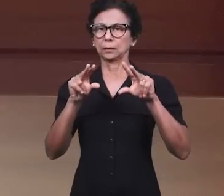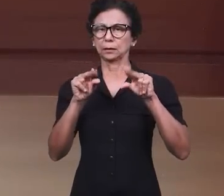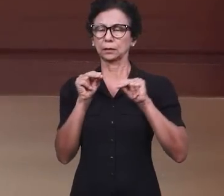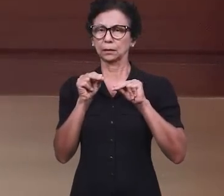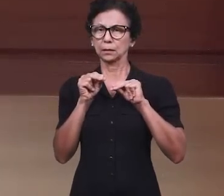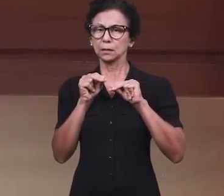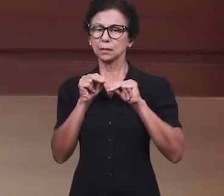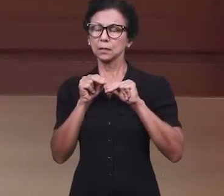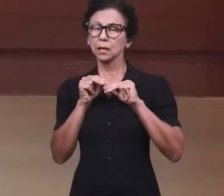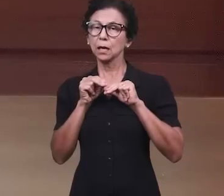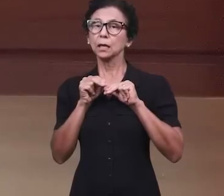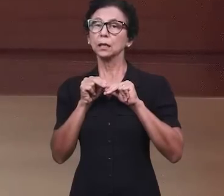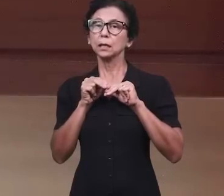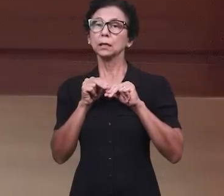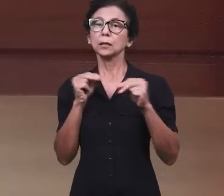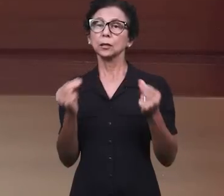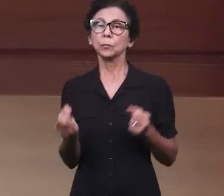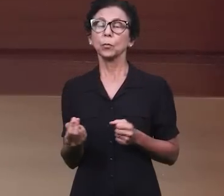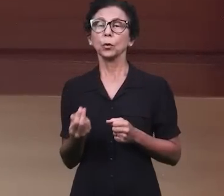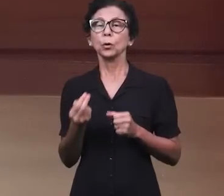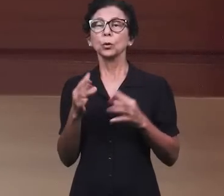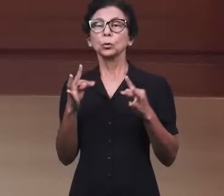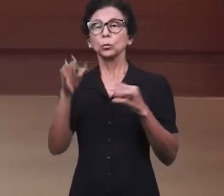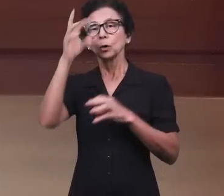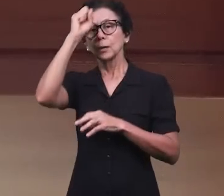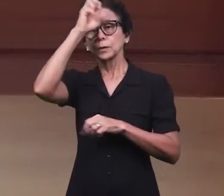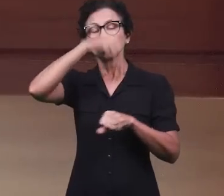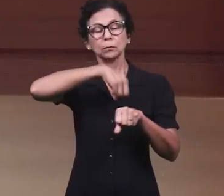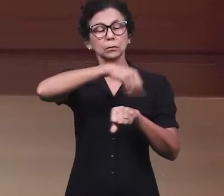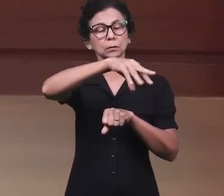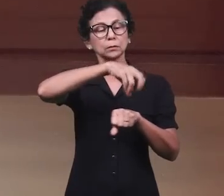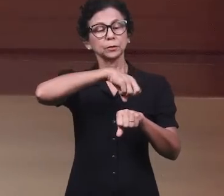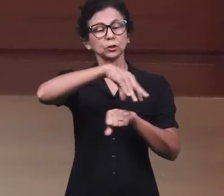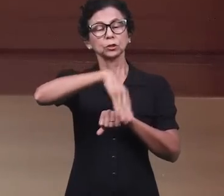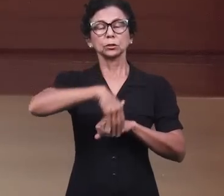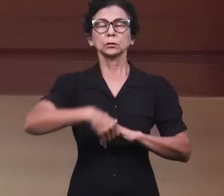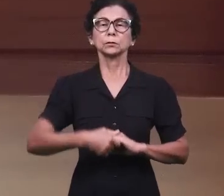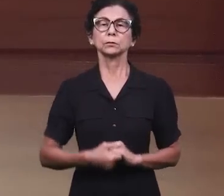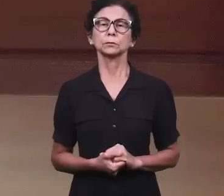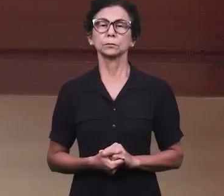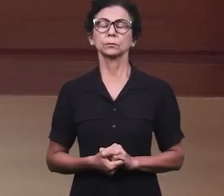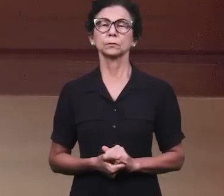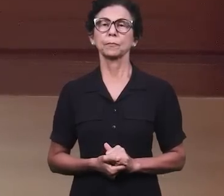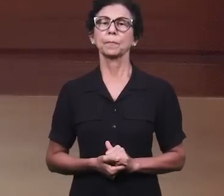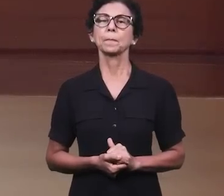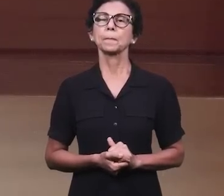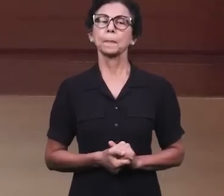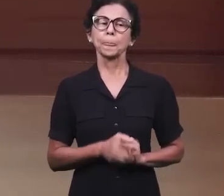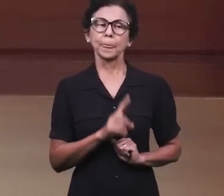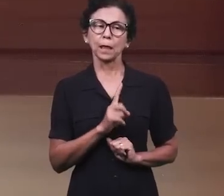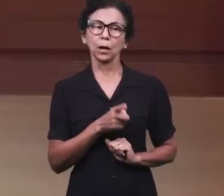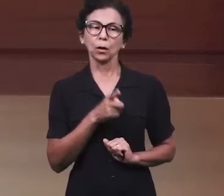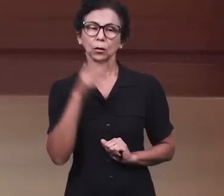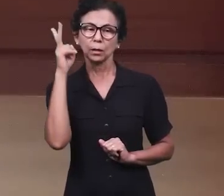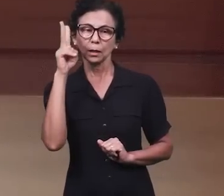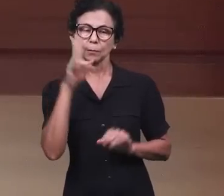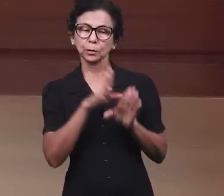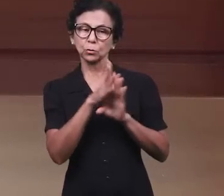depois você transmitir essa herança. O nosso assunto aqui é a transmissão da herança. E ele continua dizendo assim: olha, então as